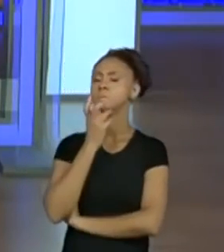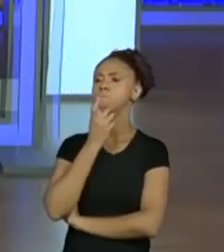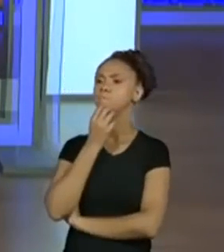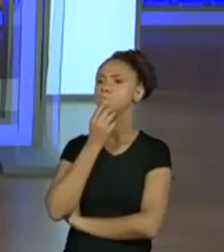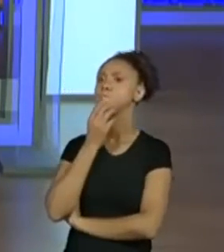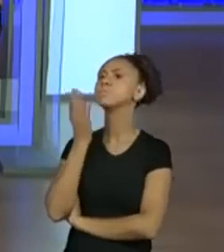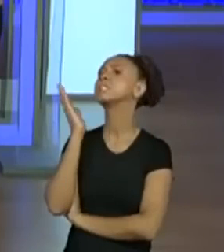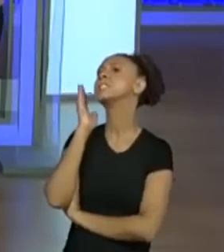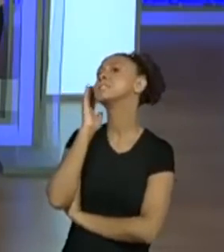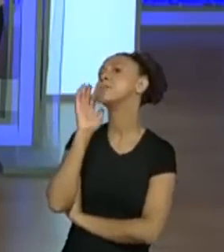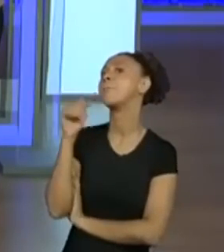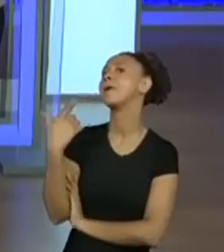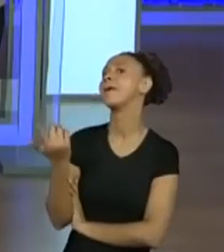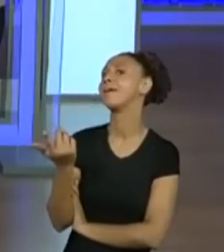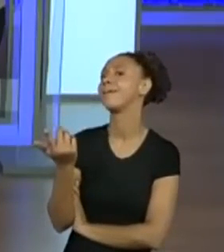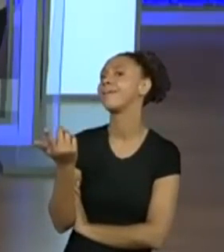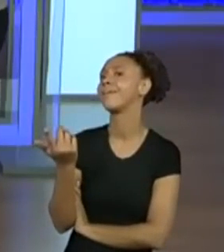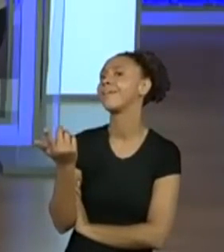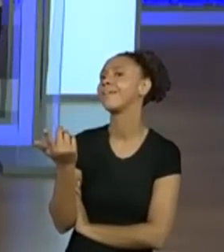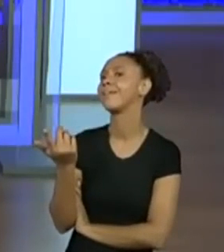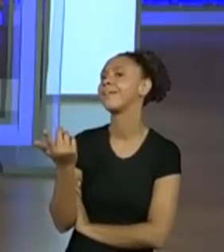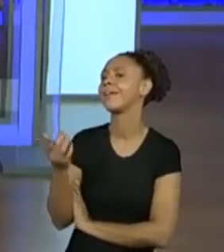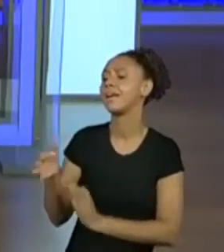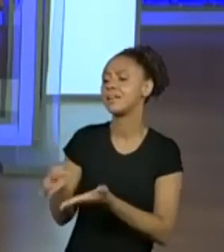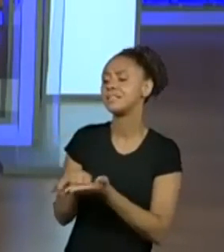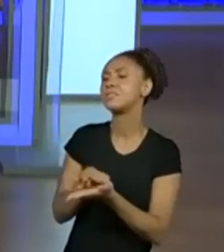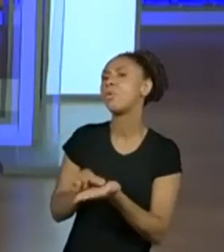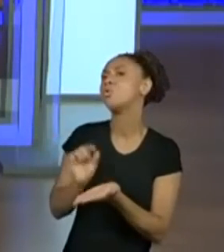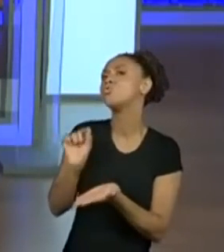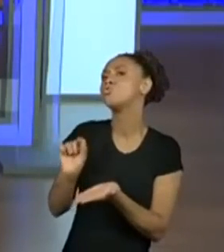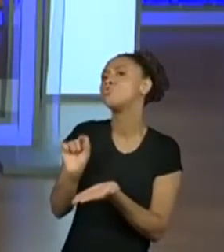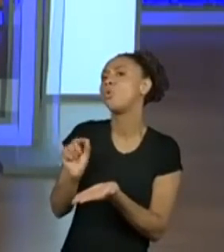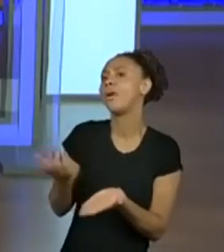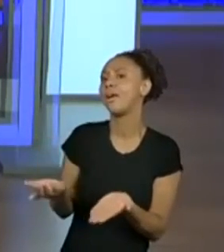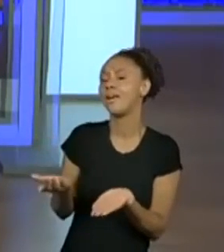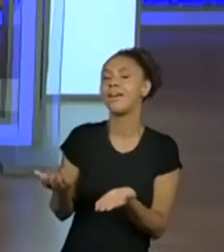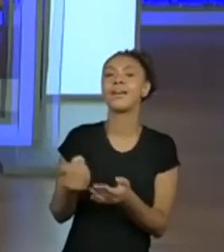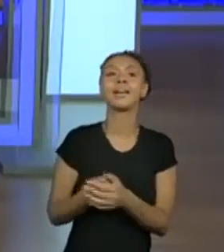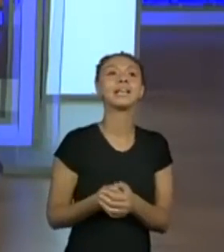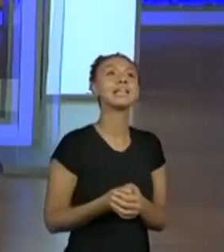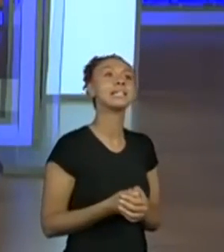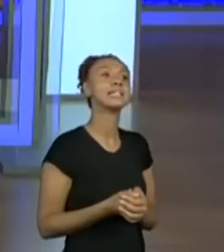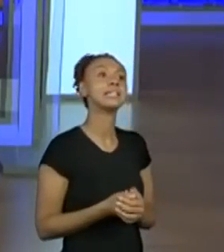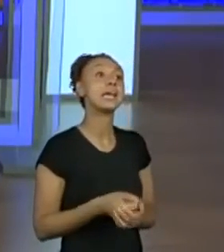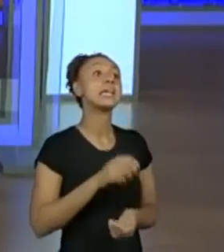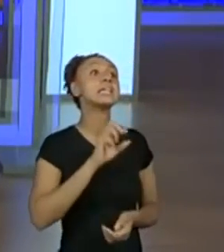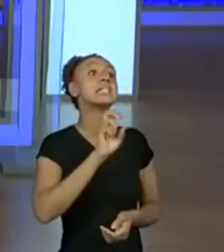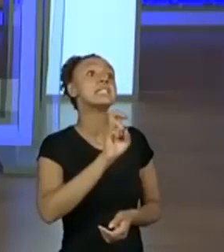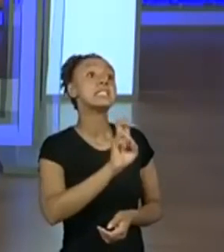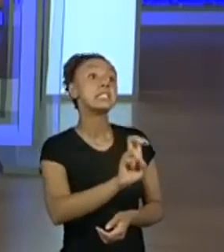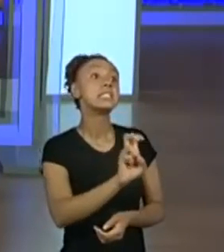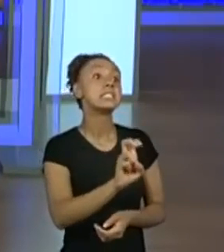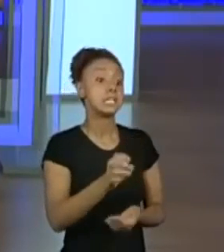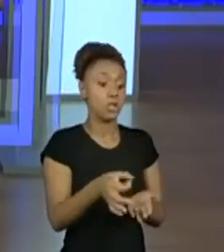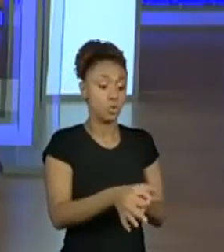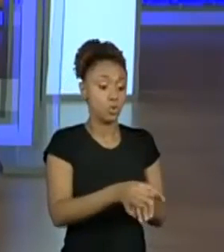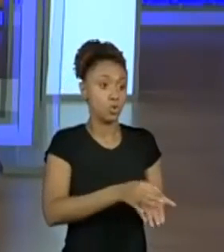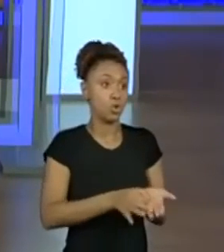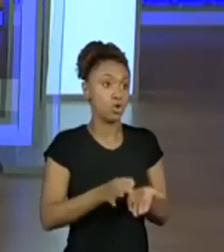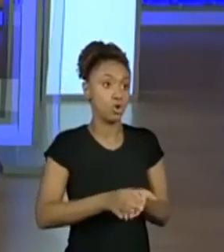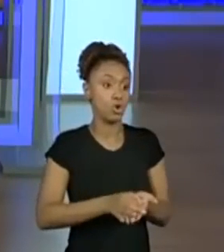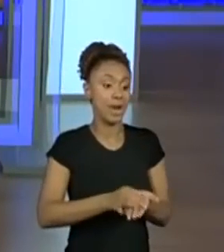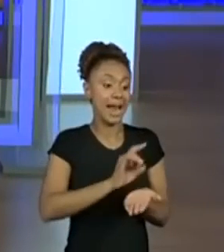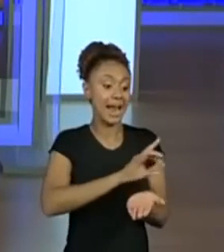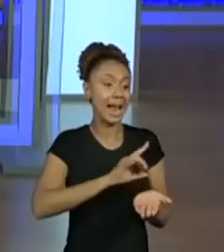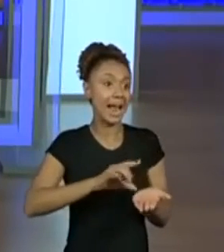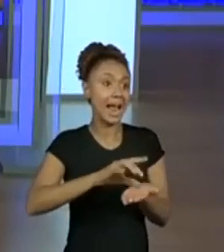aí eu quero saber o valor, né? 5 moedas de quanto? Se eu fosse trocar por 5 moedas de 10 centavos. A moeda de R$1?